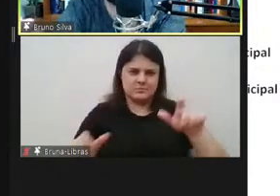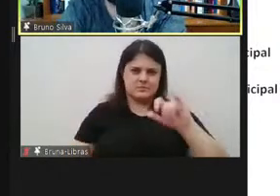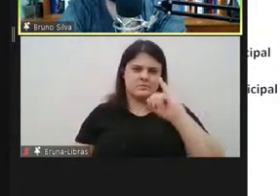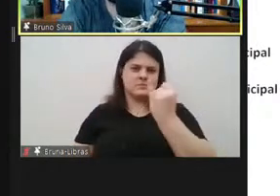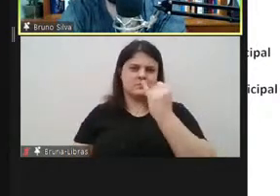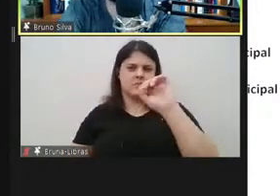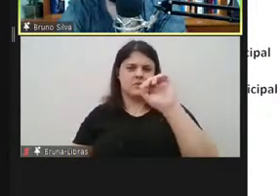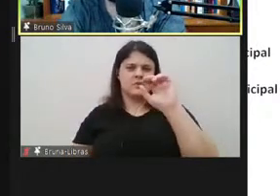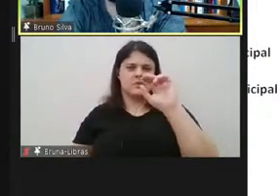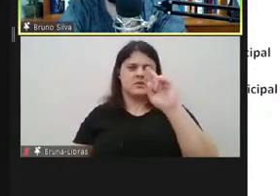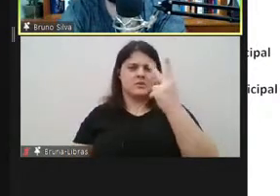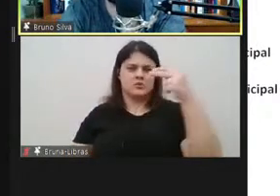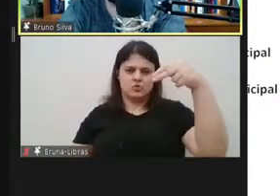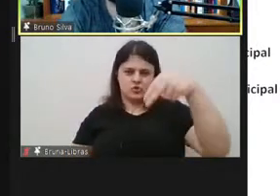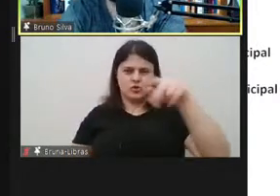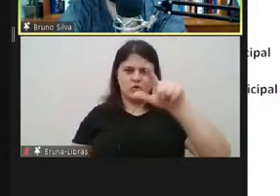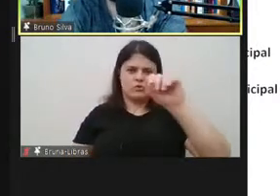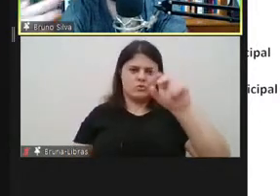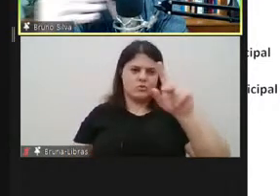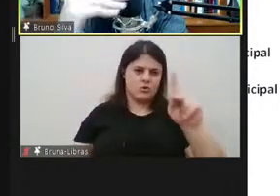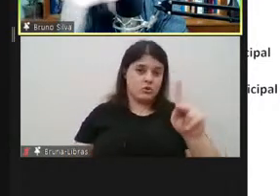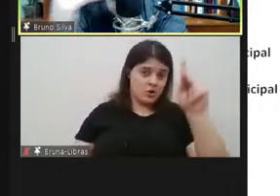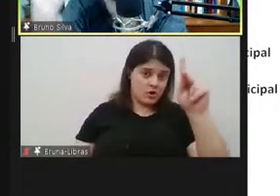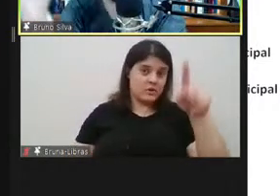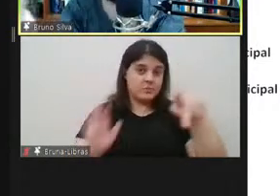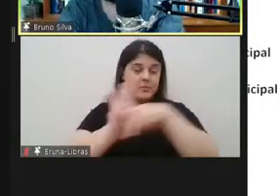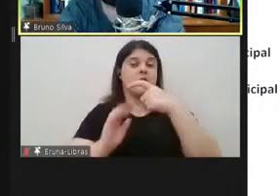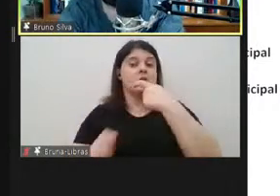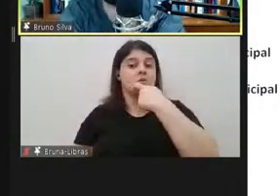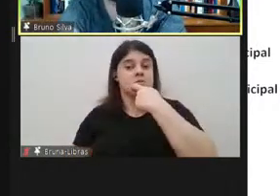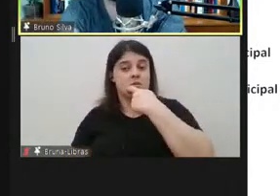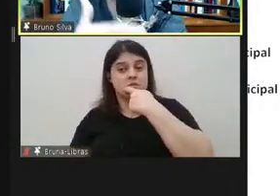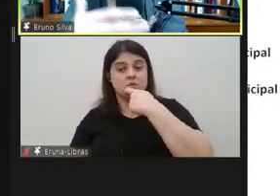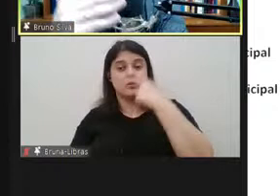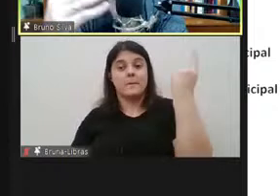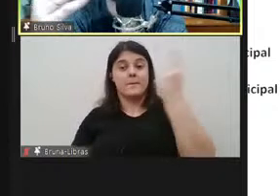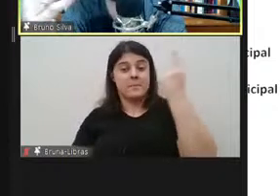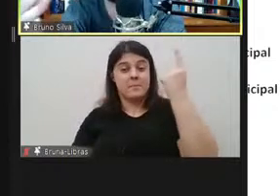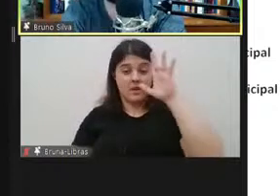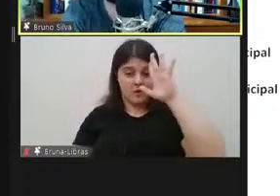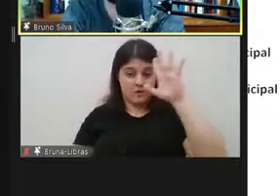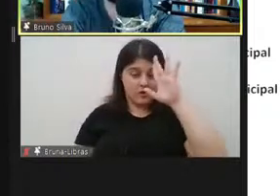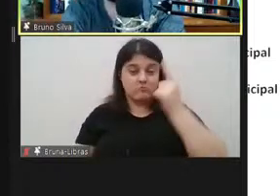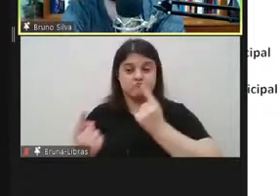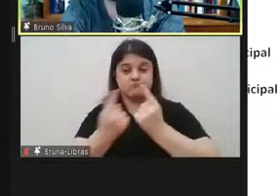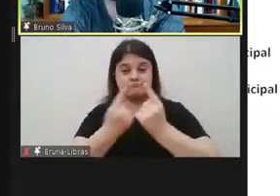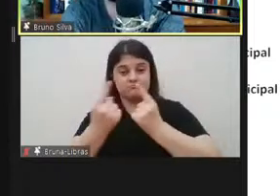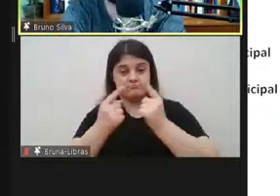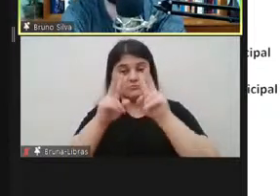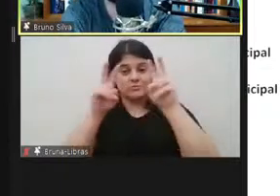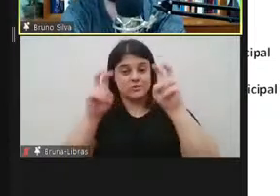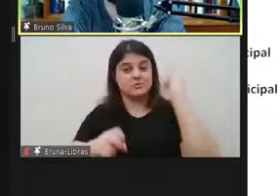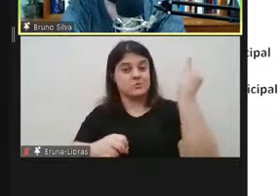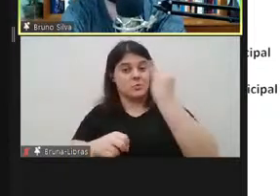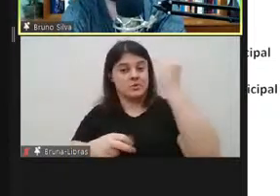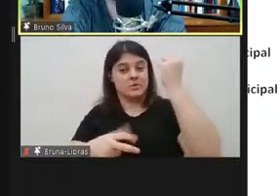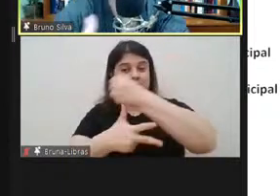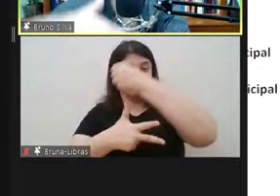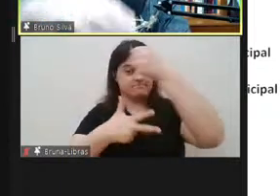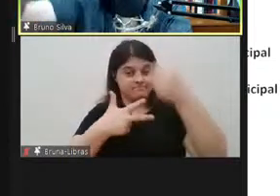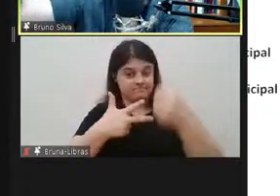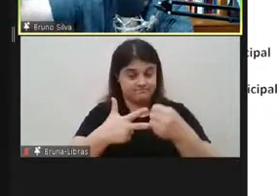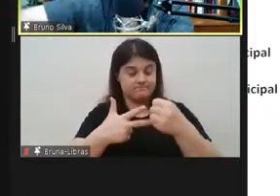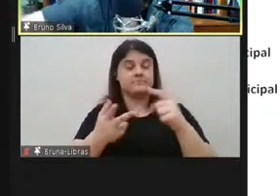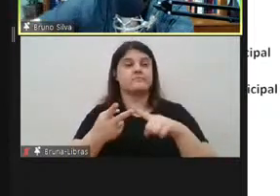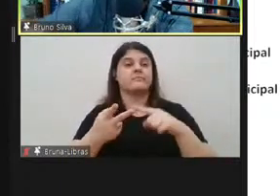Locke que é um Liberal clássico da Inglaterra que vai ser um dos primeiros filósofos a debater sobre a importância dos Três Poderes né